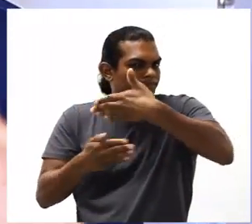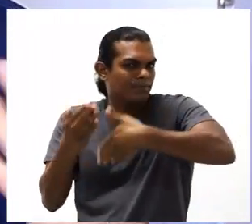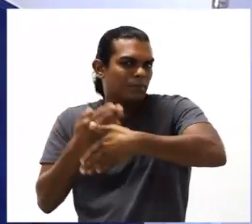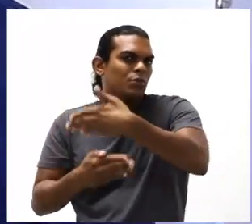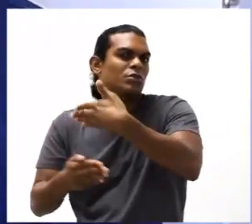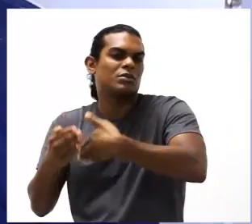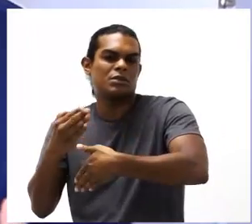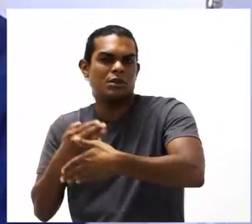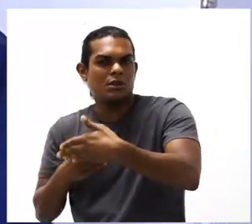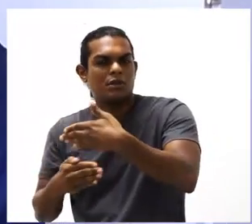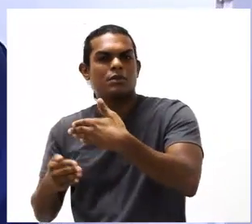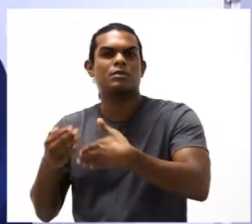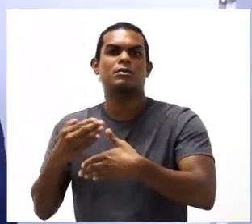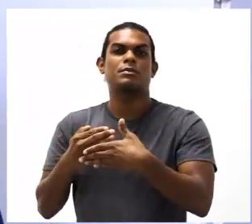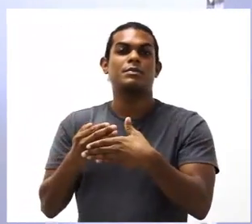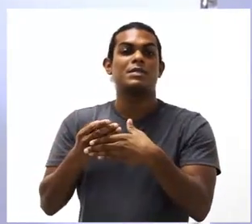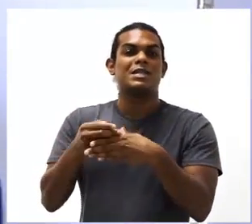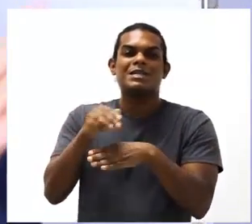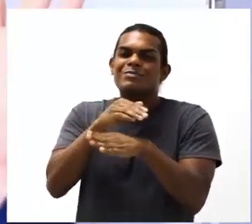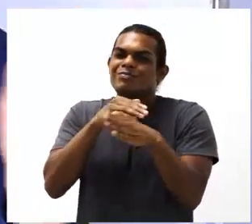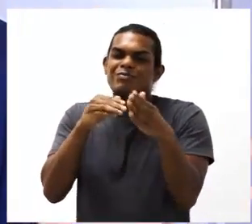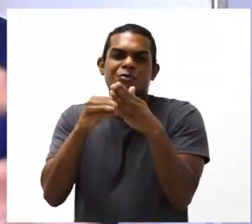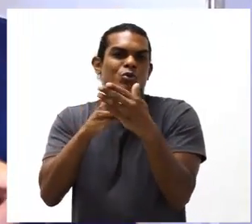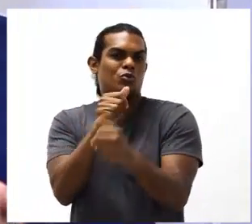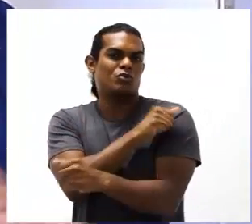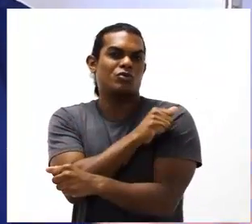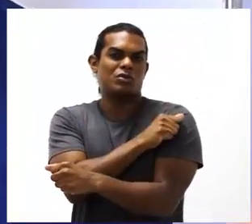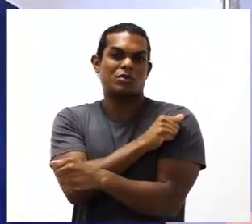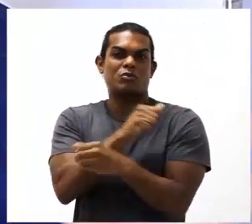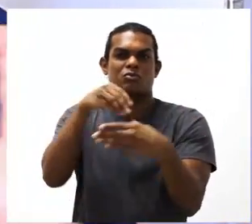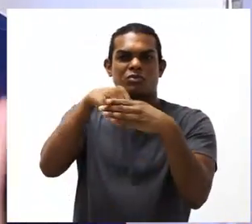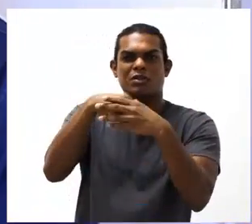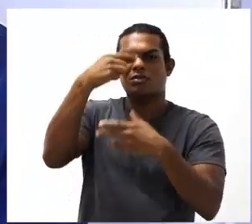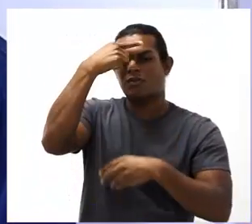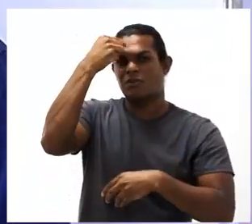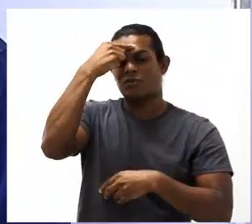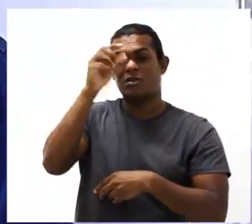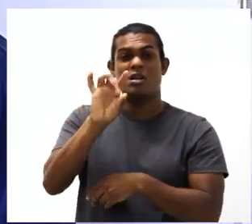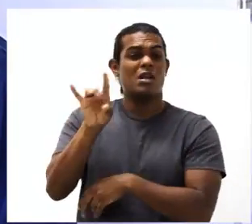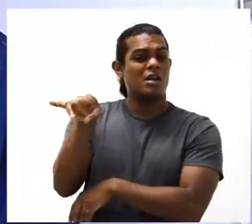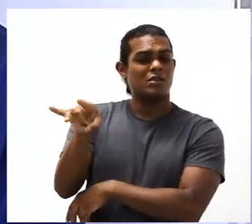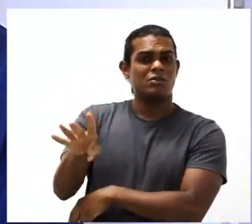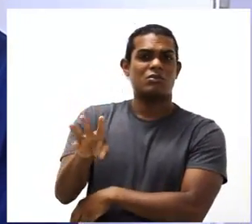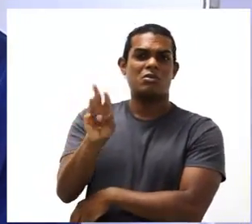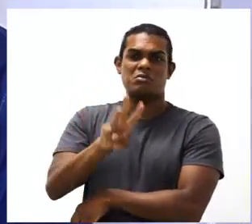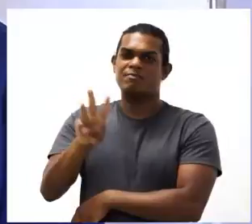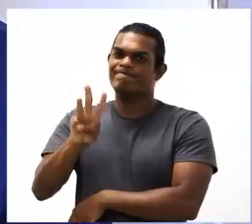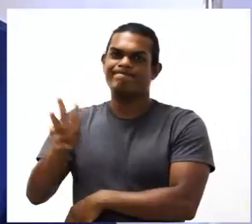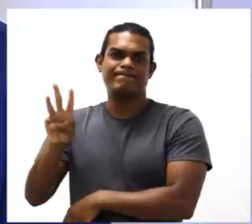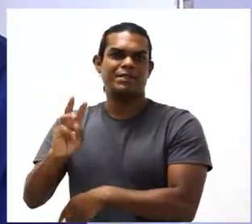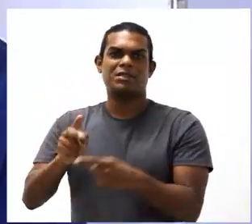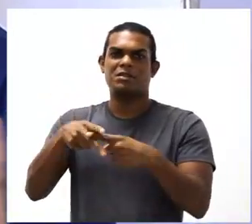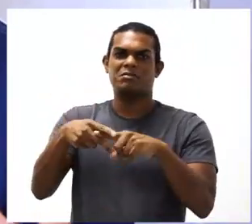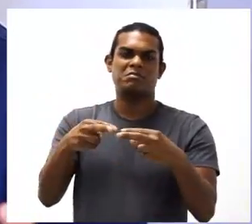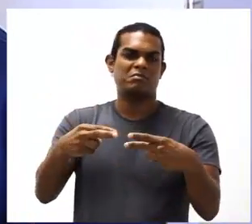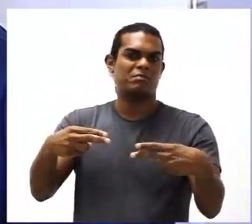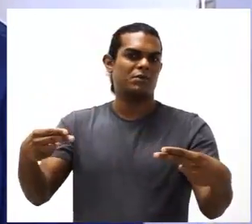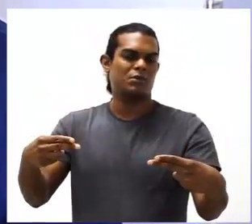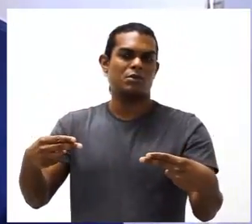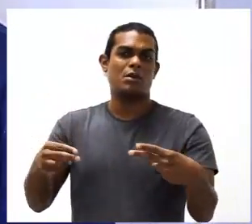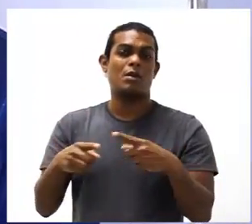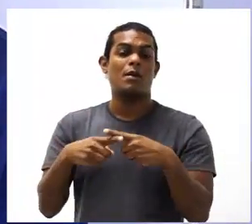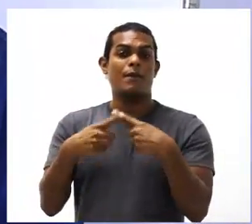interativos entre as pessoas, entre os projetos. Ali vai ser simplesmente uma ferramenta de gestão da informação. Mas, por exemplo, se eu